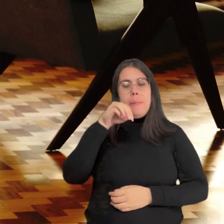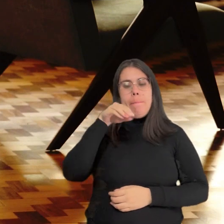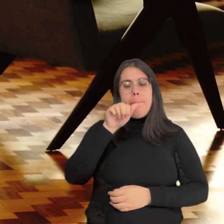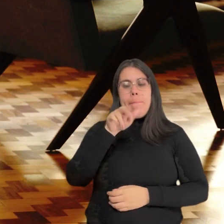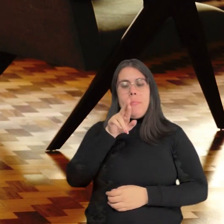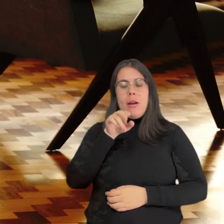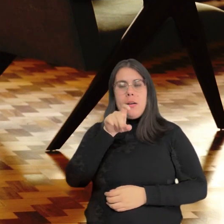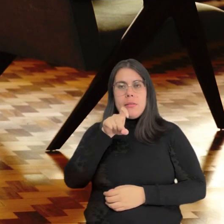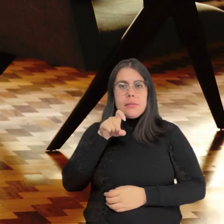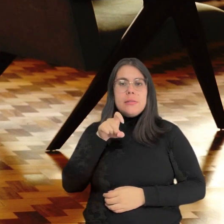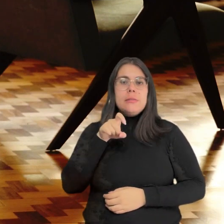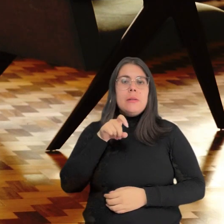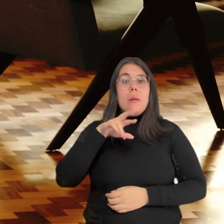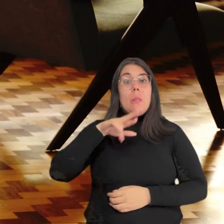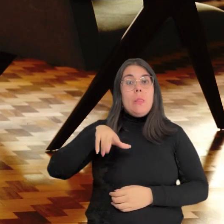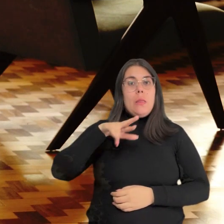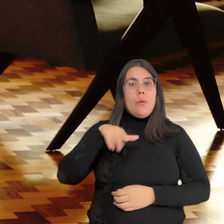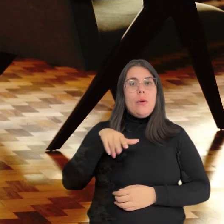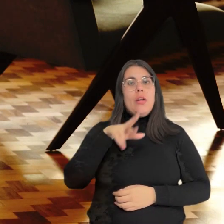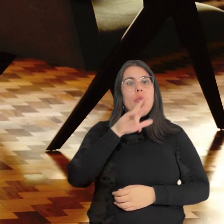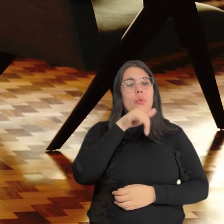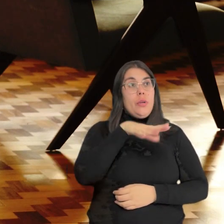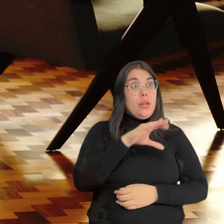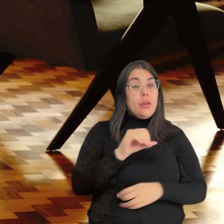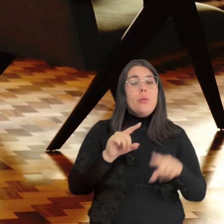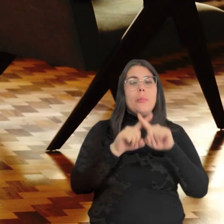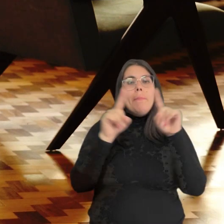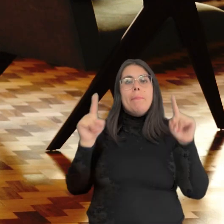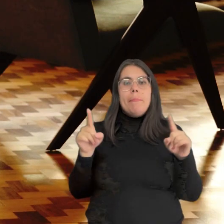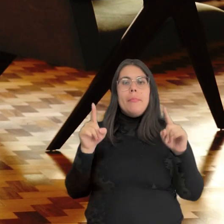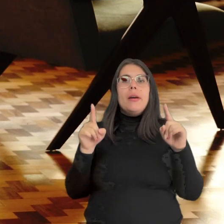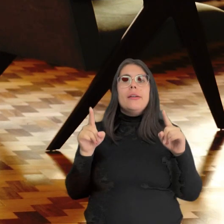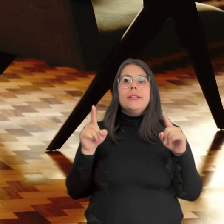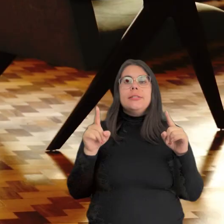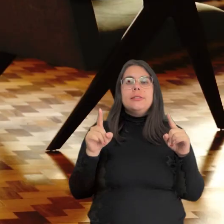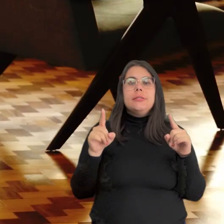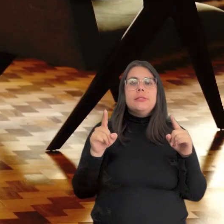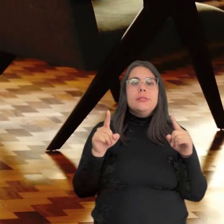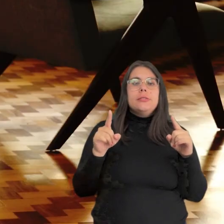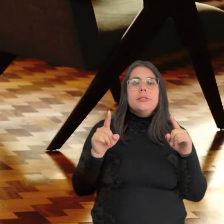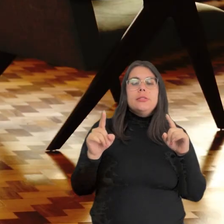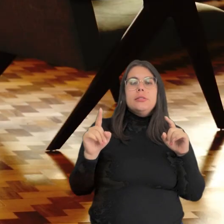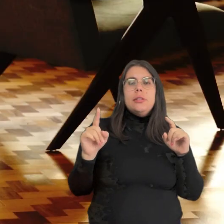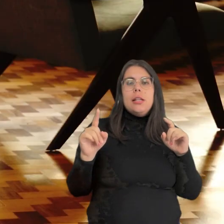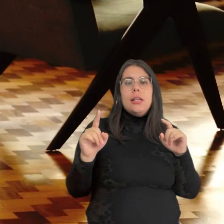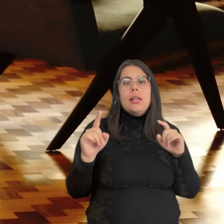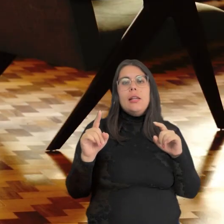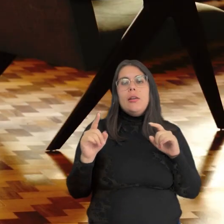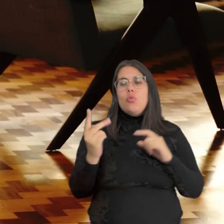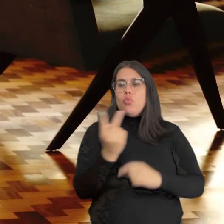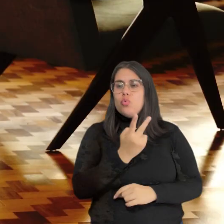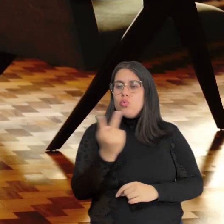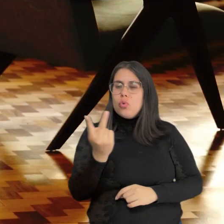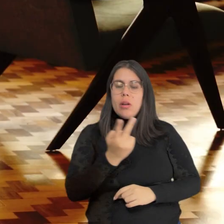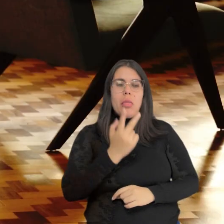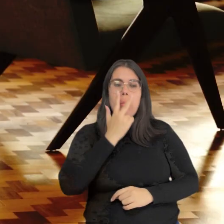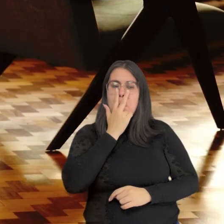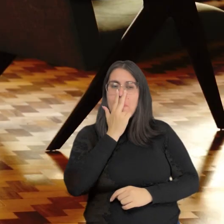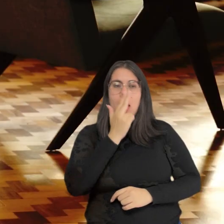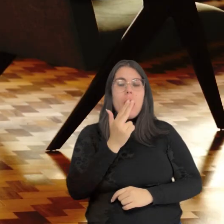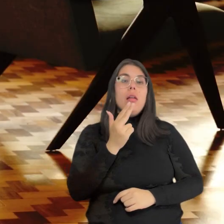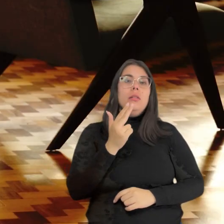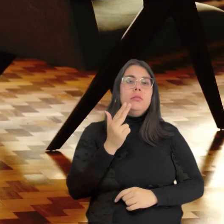com a proximidade dele com o Burle Marx era muito grande, então talvez tenha algum dedo do Burle Marx lá, não